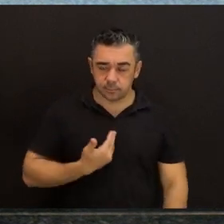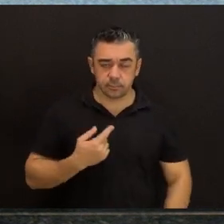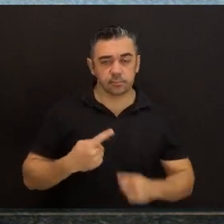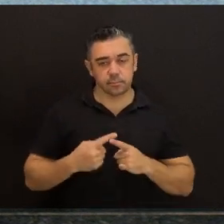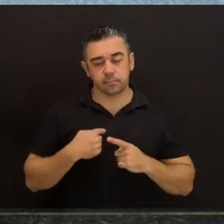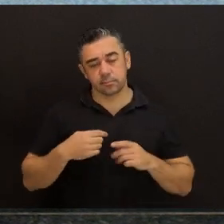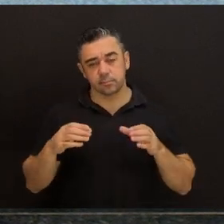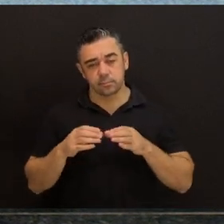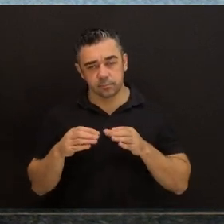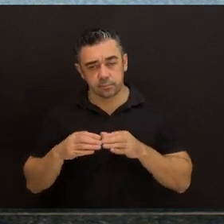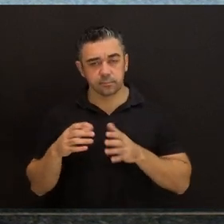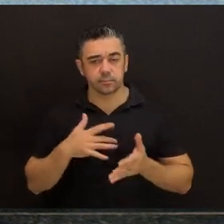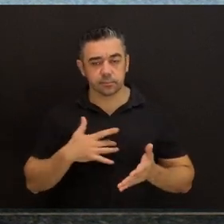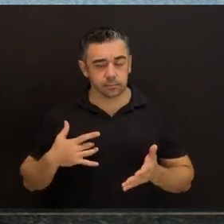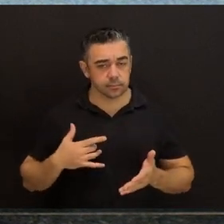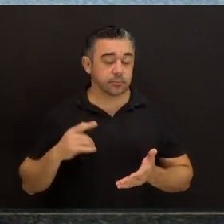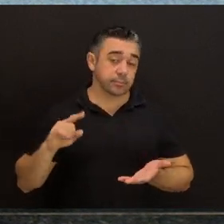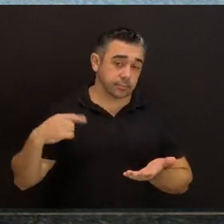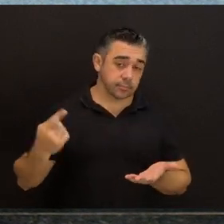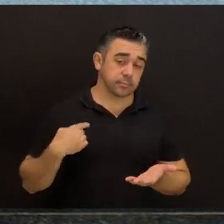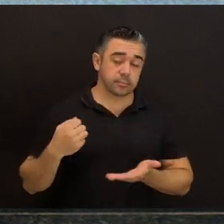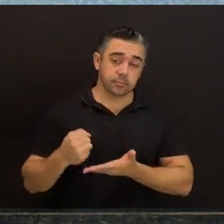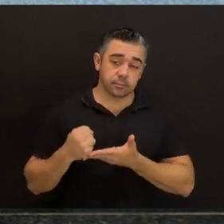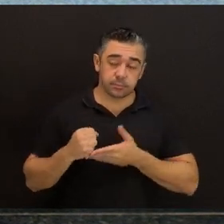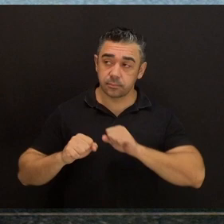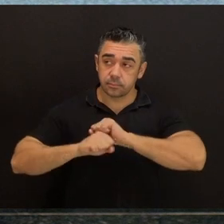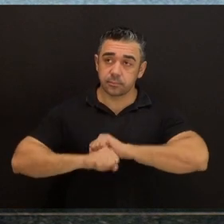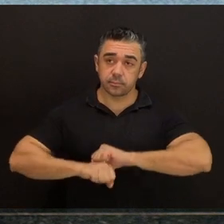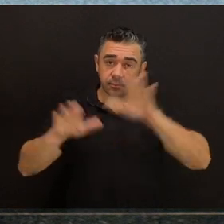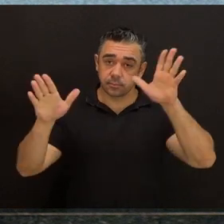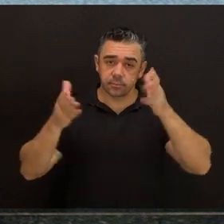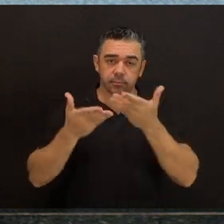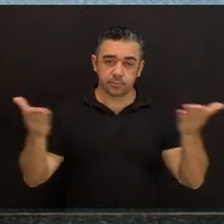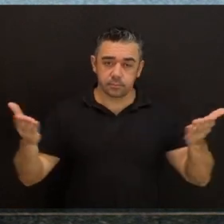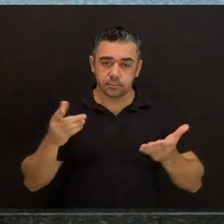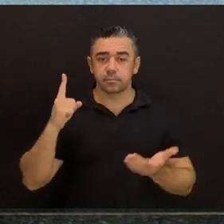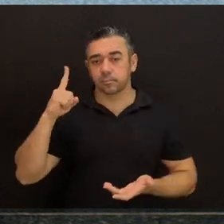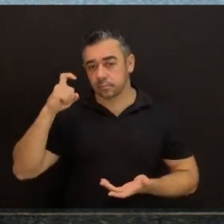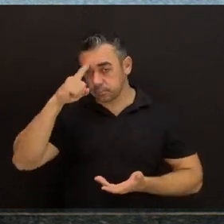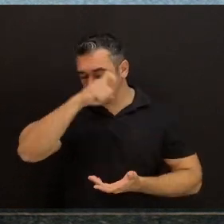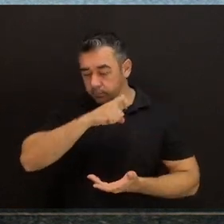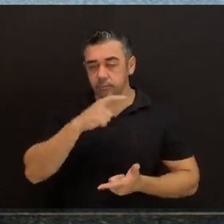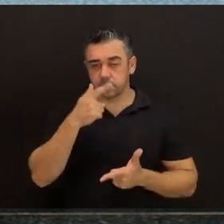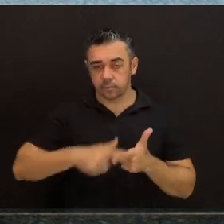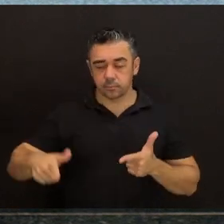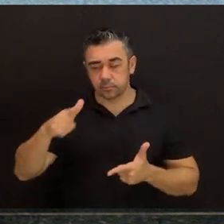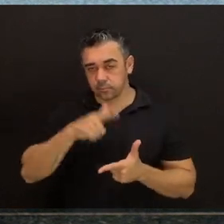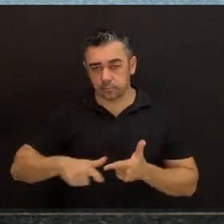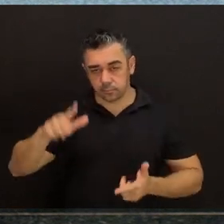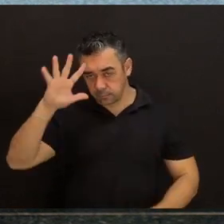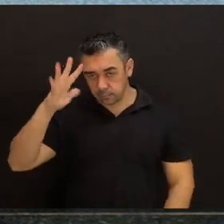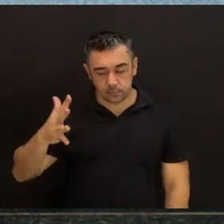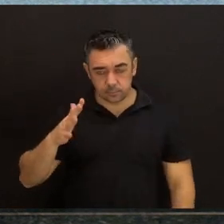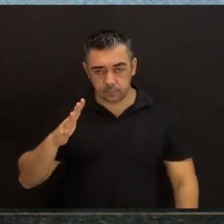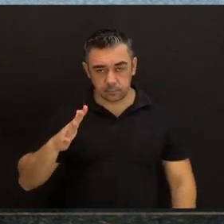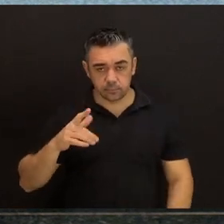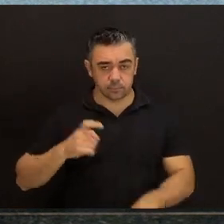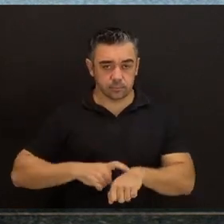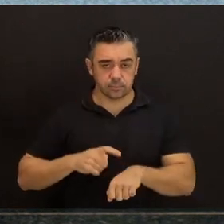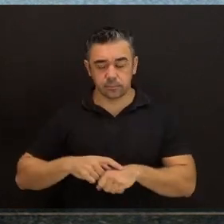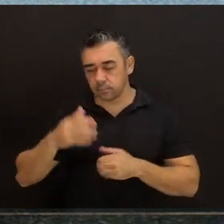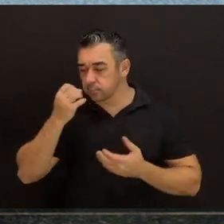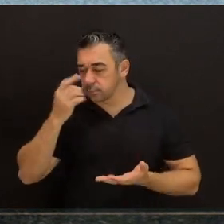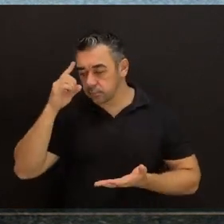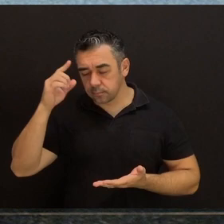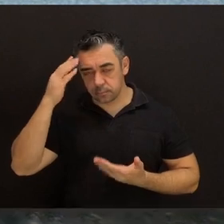então assim daqui a pouco eu vou ter que trazer tudo isso ao público também porque tá difícil as coisas não estão acontecendo bom dia